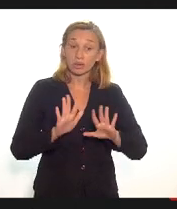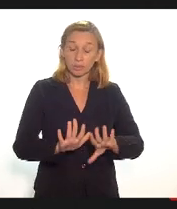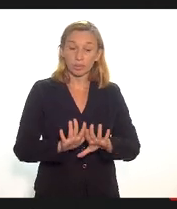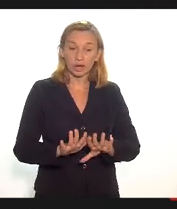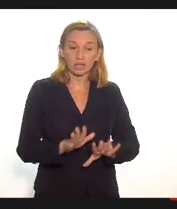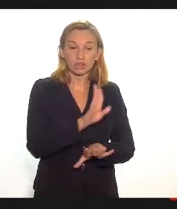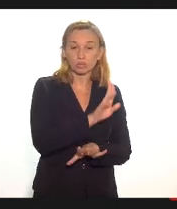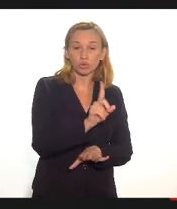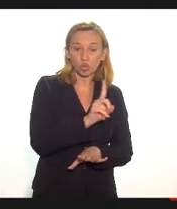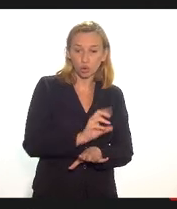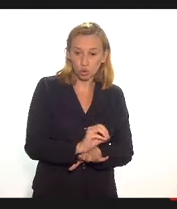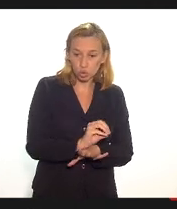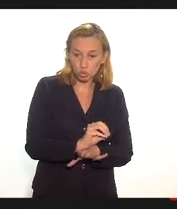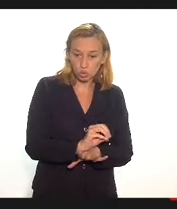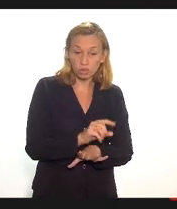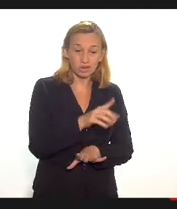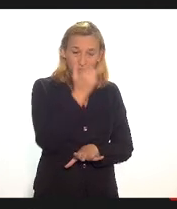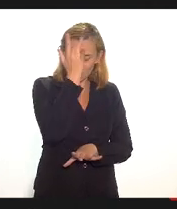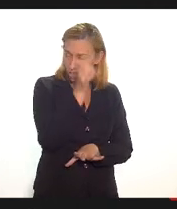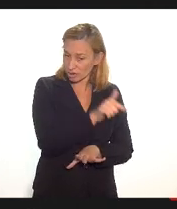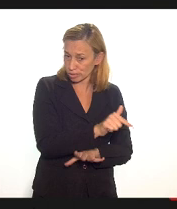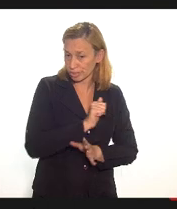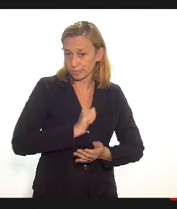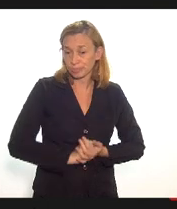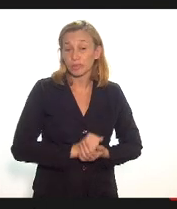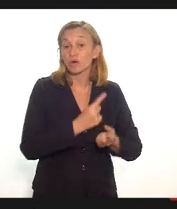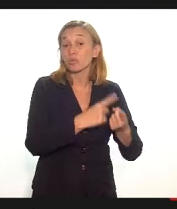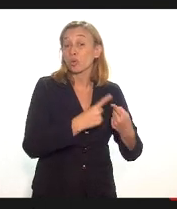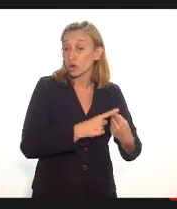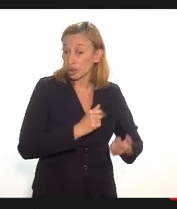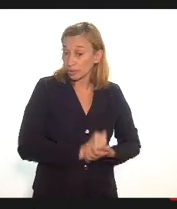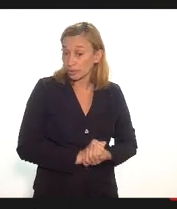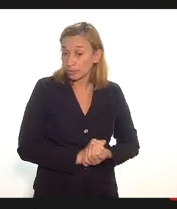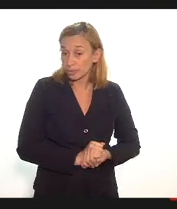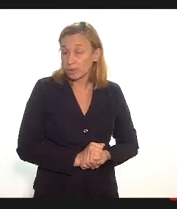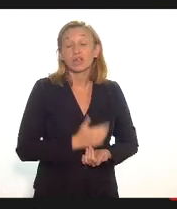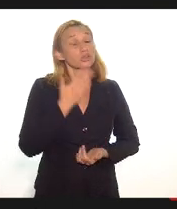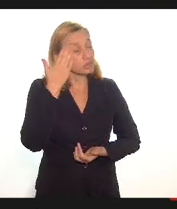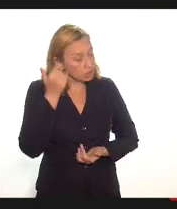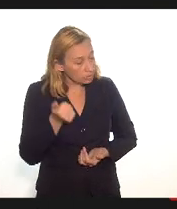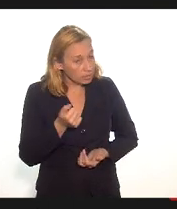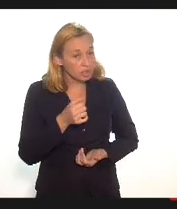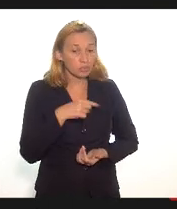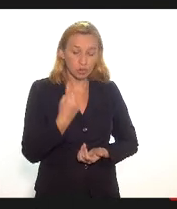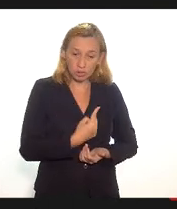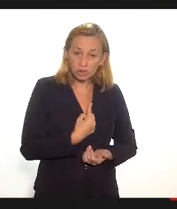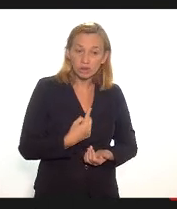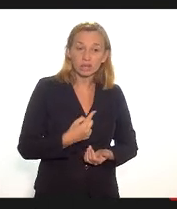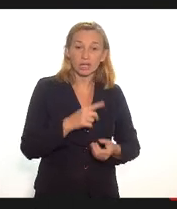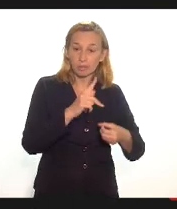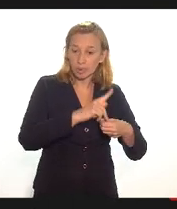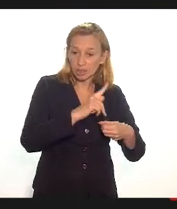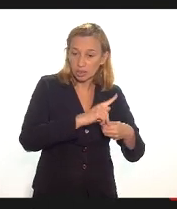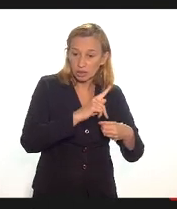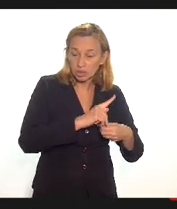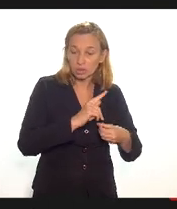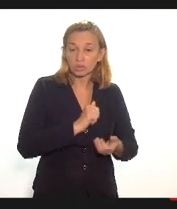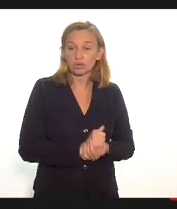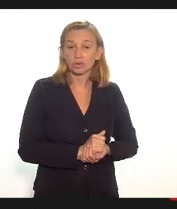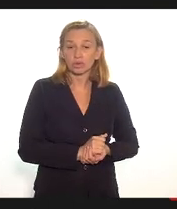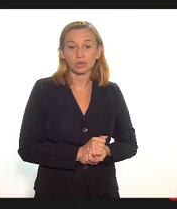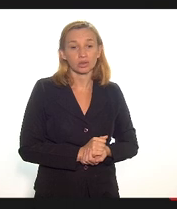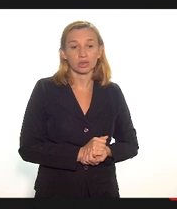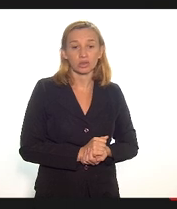de Búzios, está fácil. Por quê? Porque a gente sabe que a Petrobras